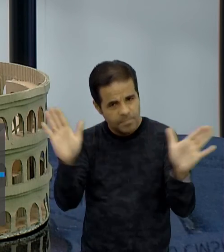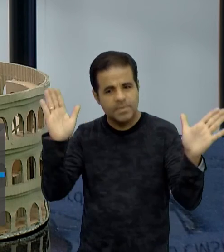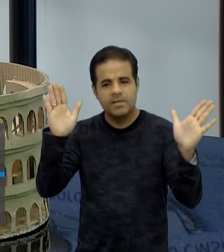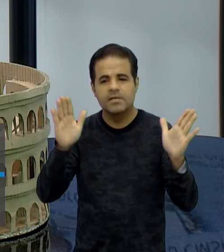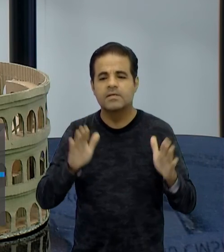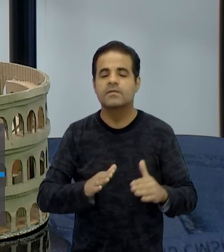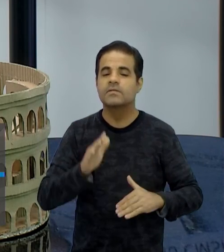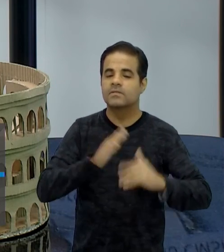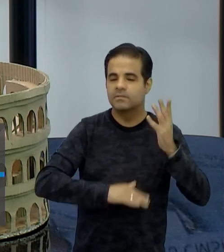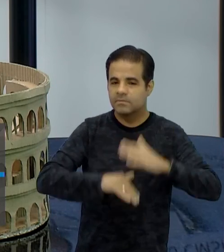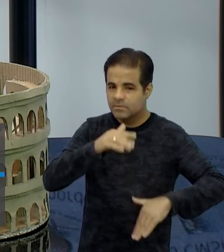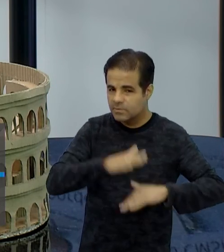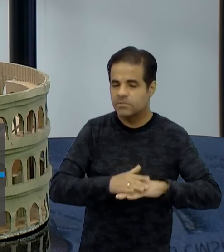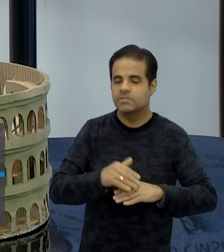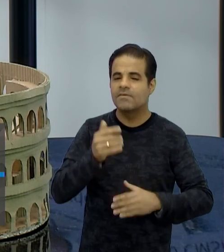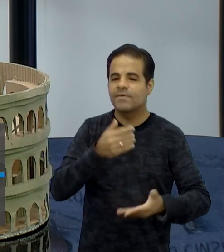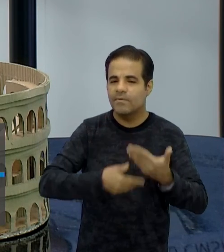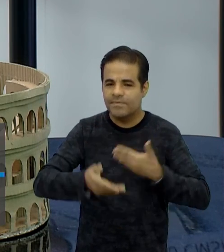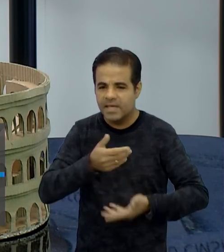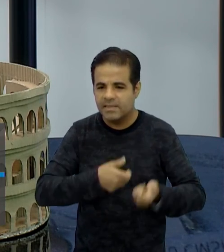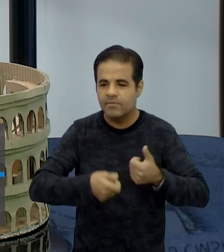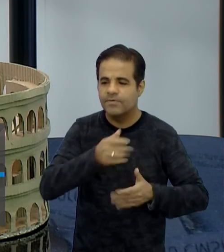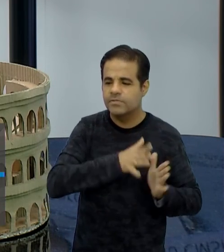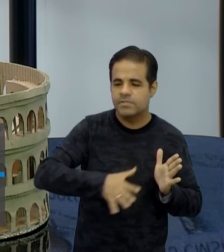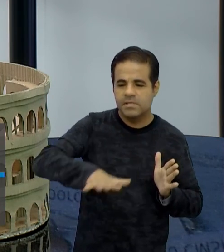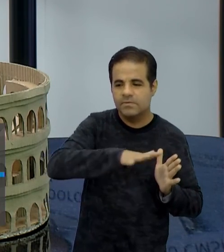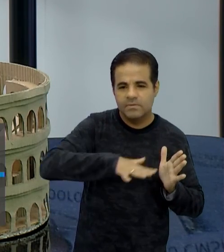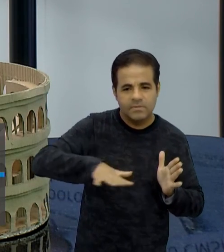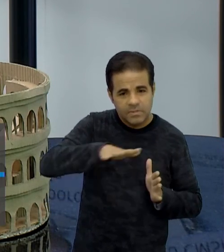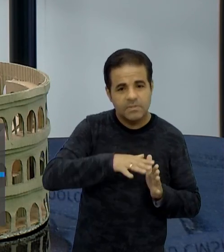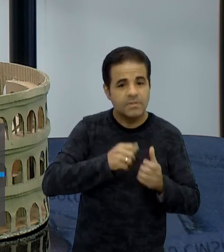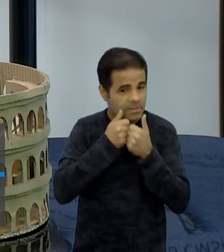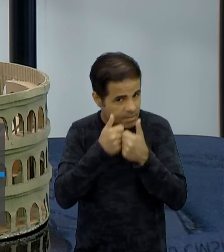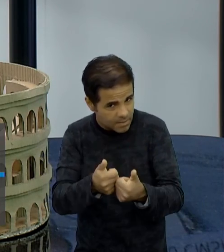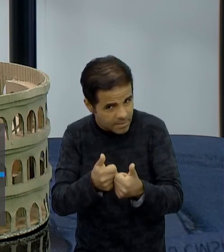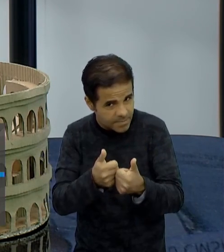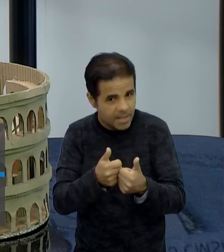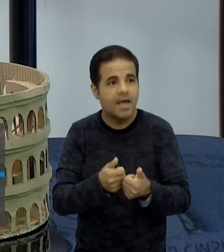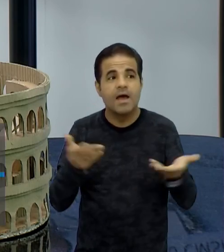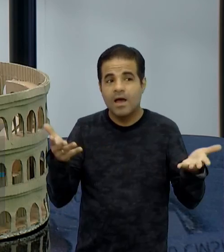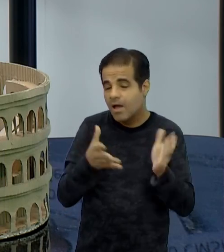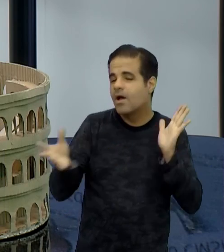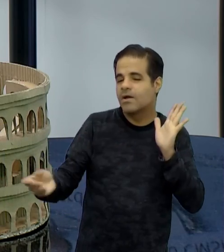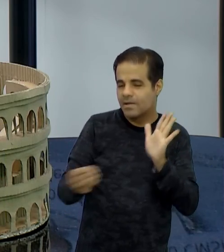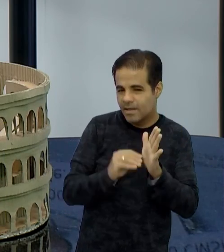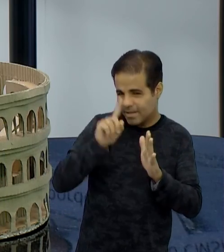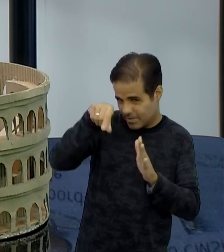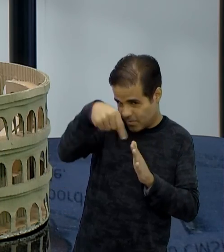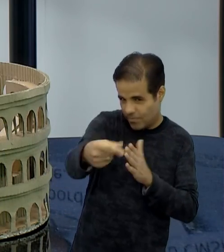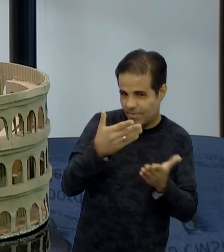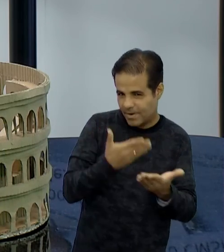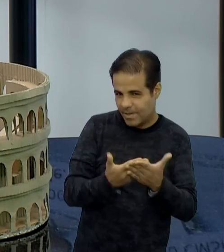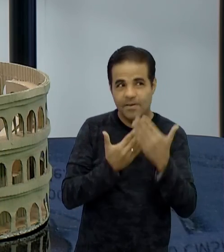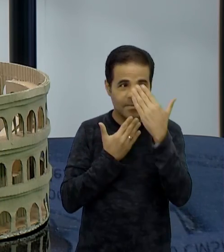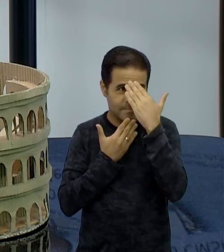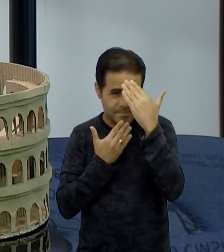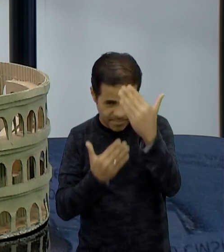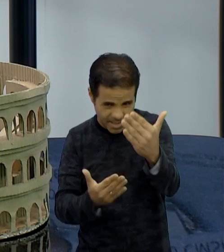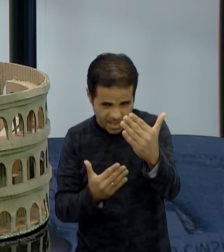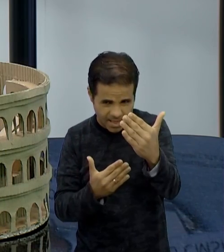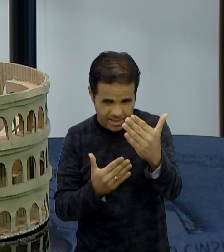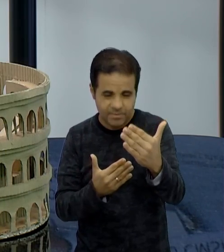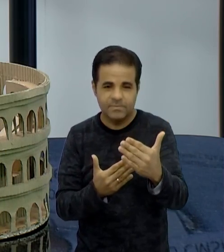saberes e olhar como funciona esse registro, tá bem? Então aguardo vocês na próxima aula. Muito obrigada a todos que acompanharam até